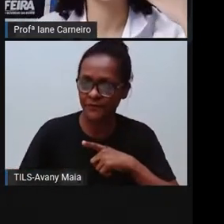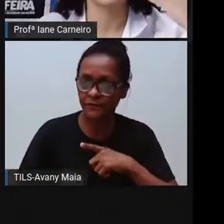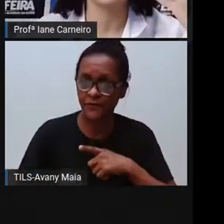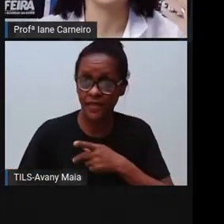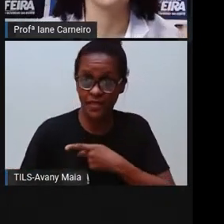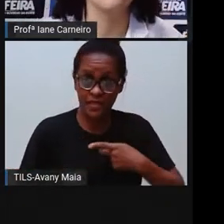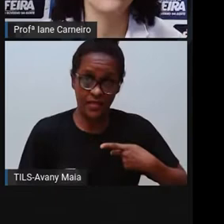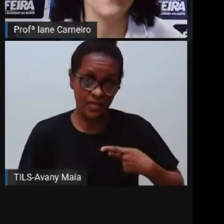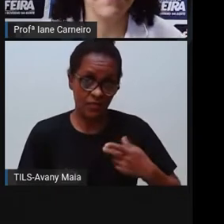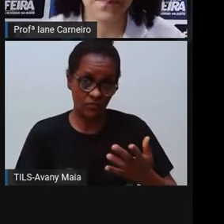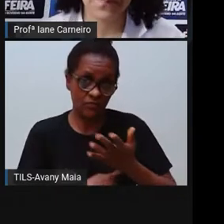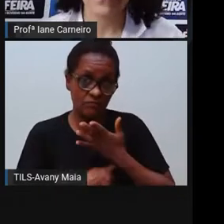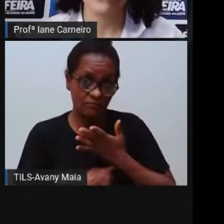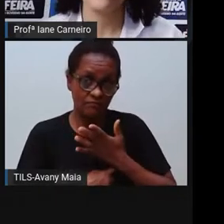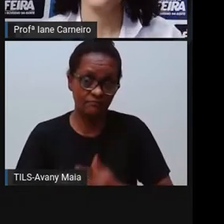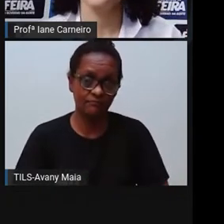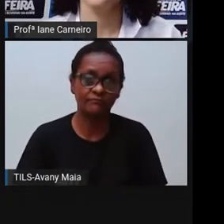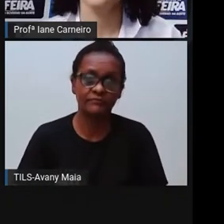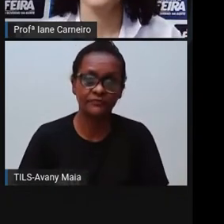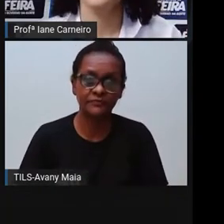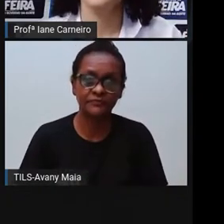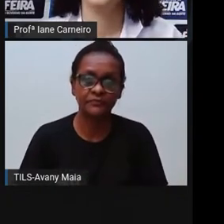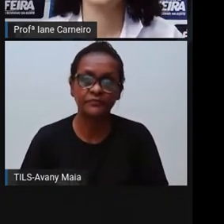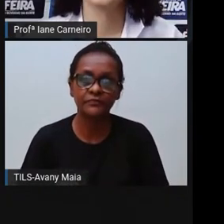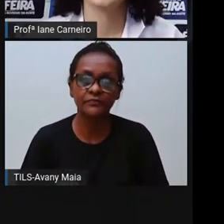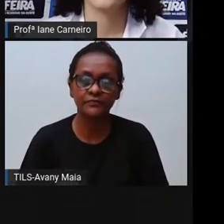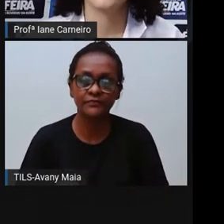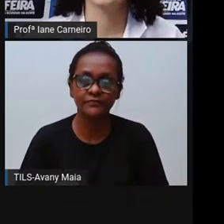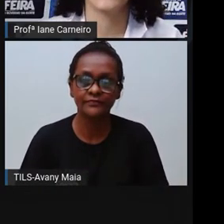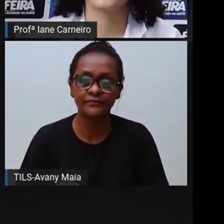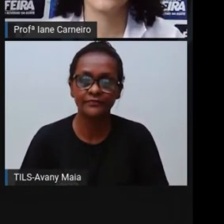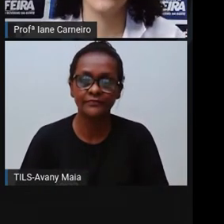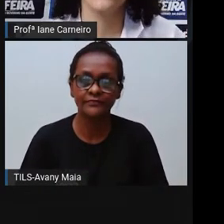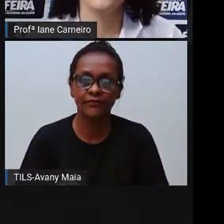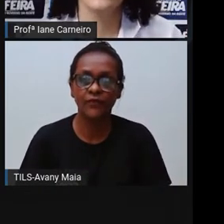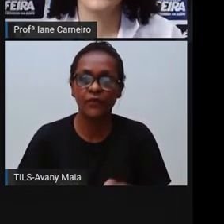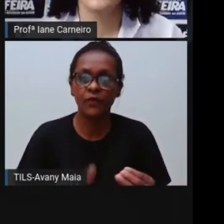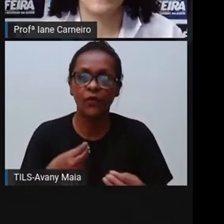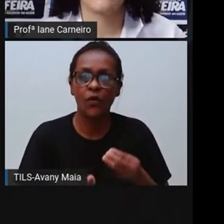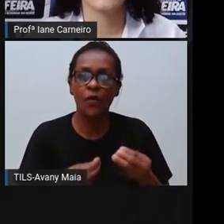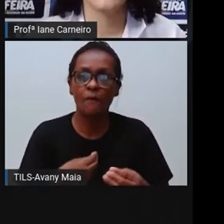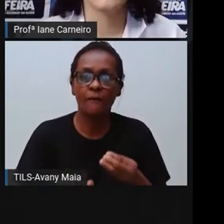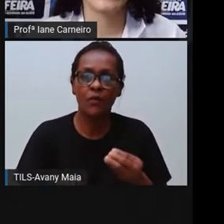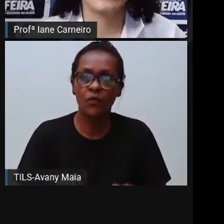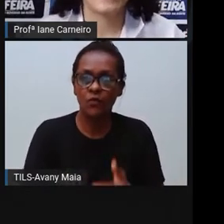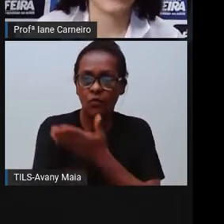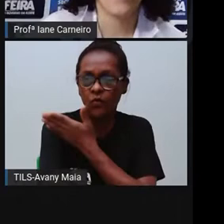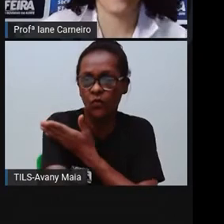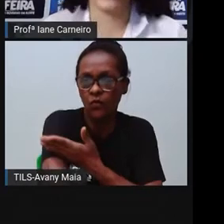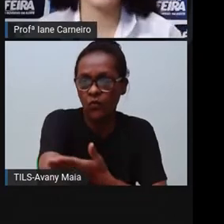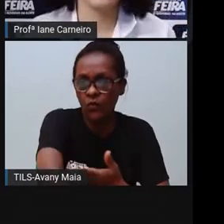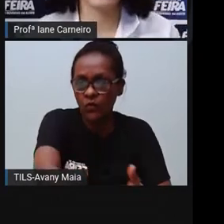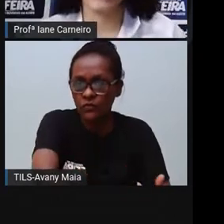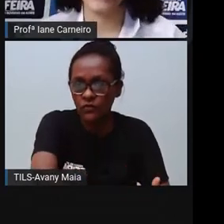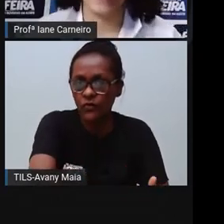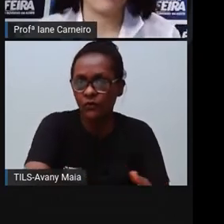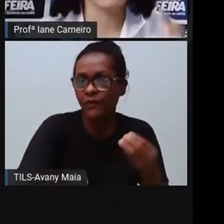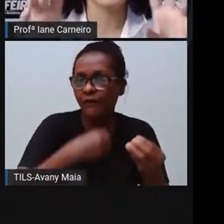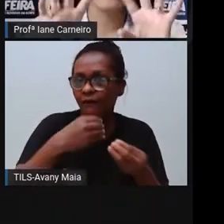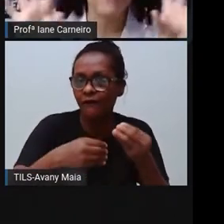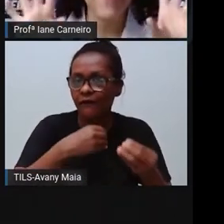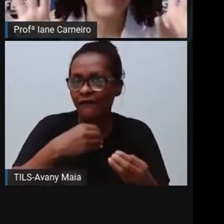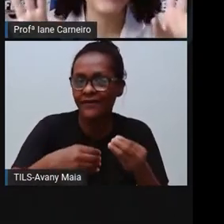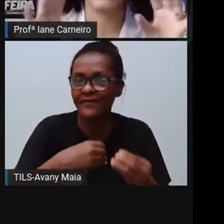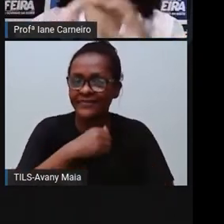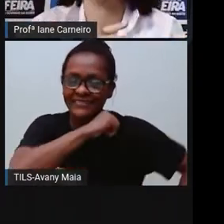saúde para ele. Vamos ver? Vamos ver quais formas, ó. A Pró colocou aqui ela correndo na esteira. A